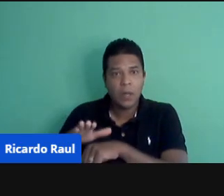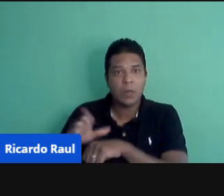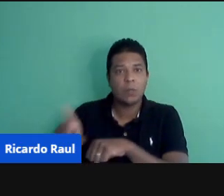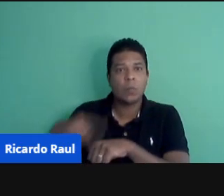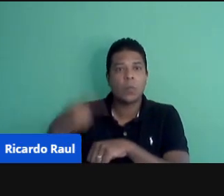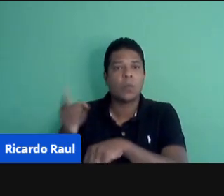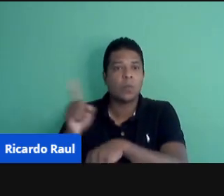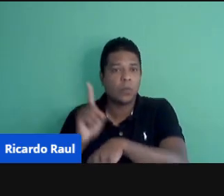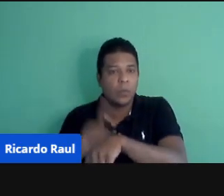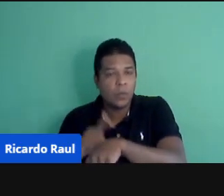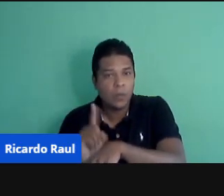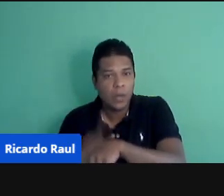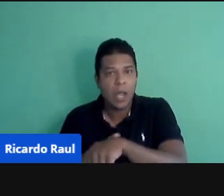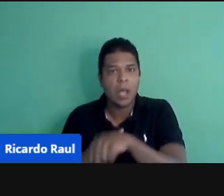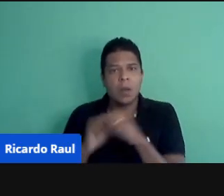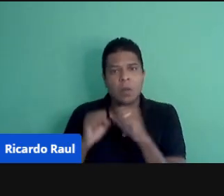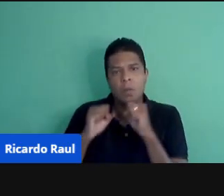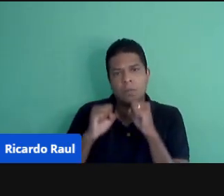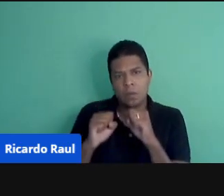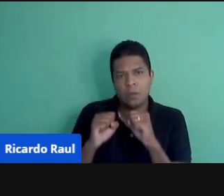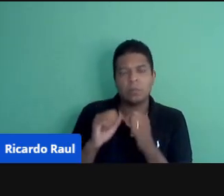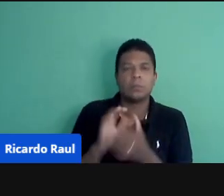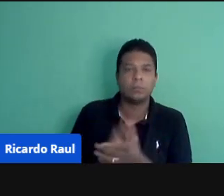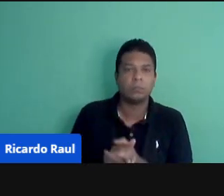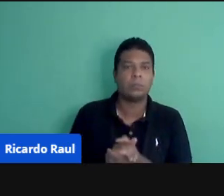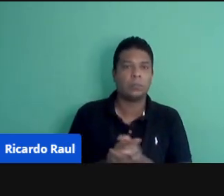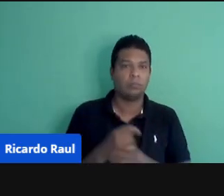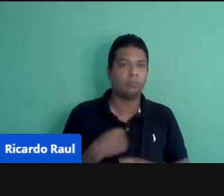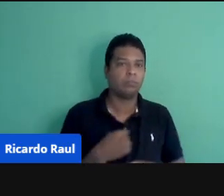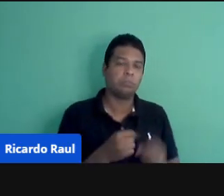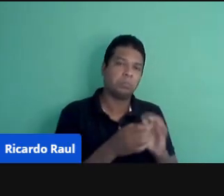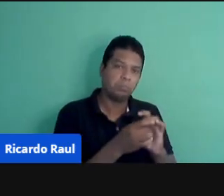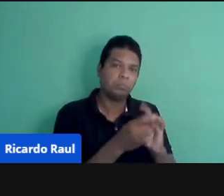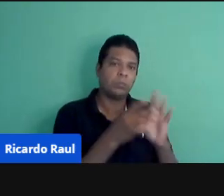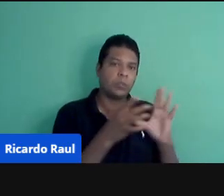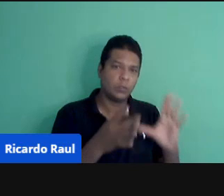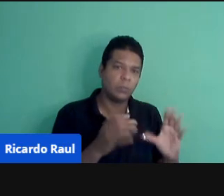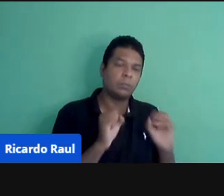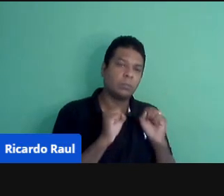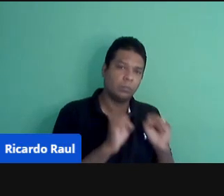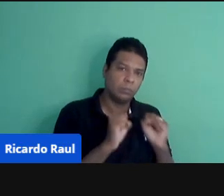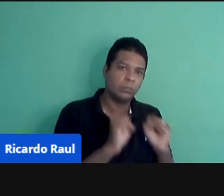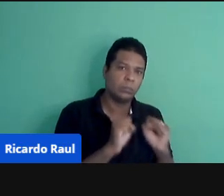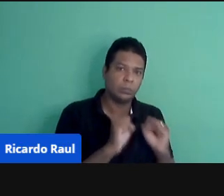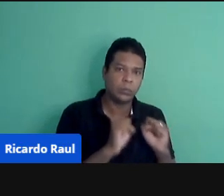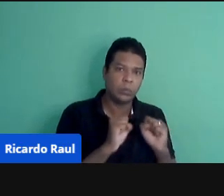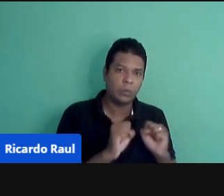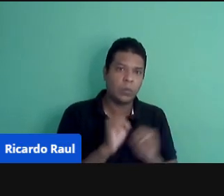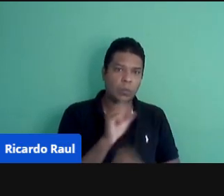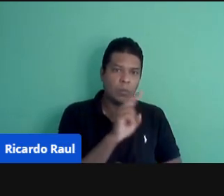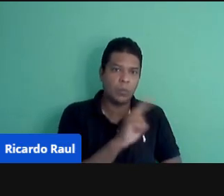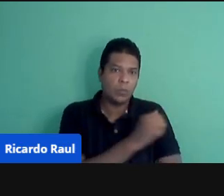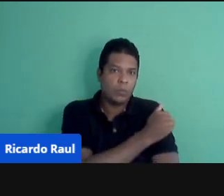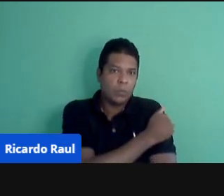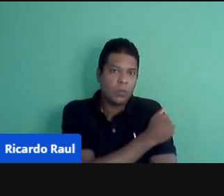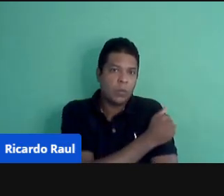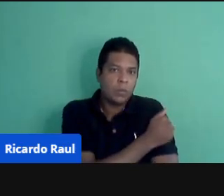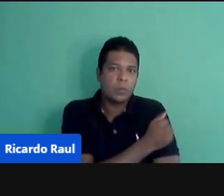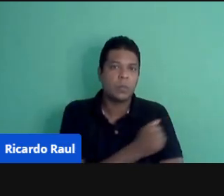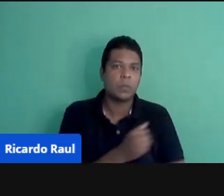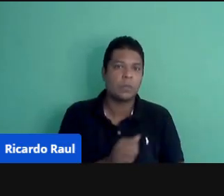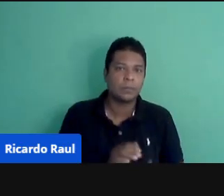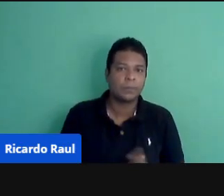horário posterior. Então, eu sempre deixei isso à vontade para a família, para o aluno, né? Então, ele manda num